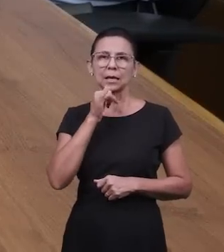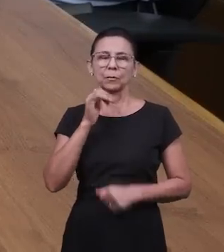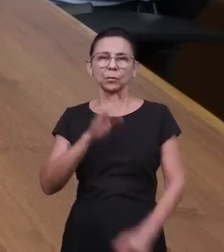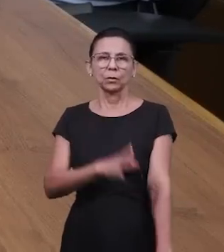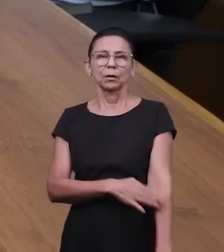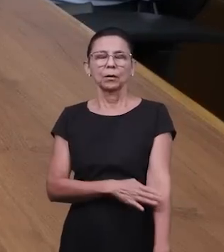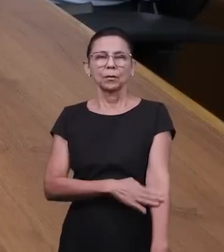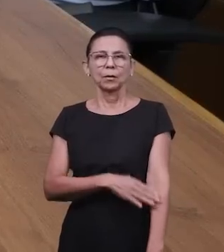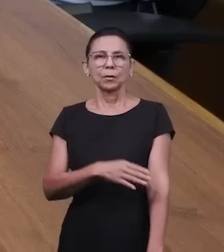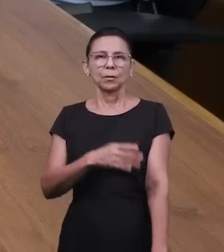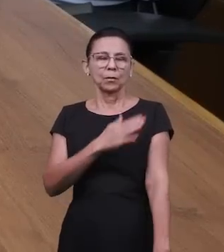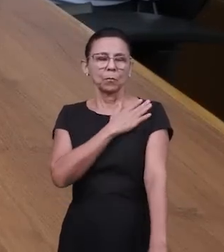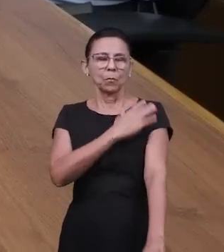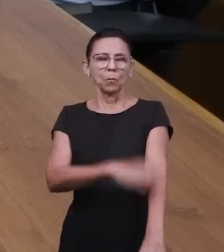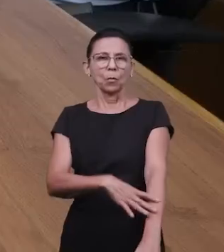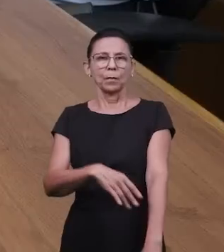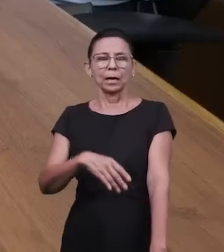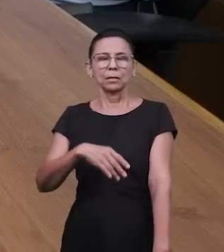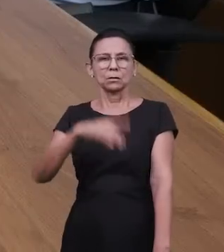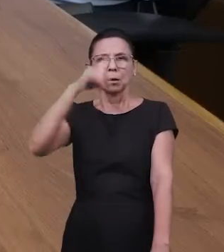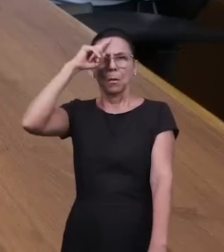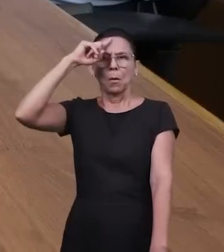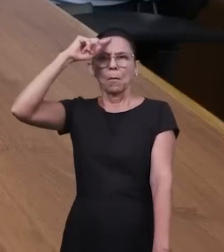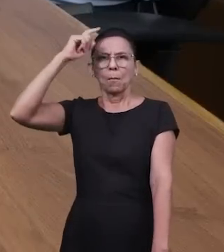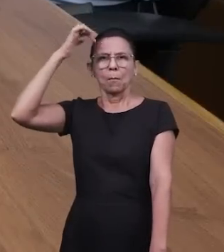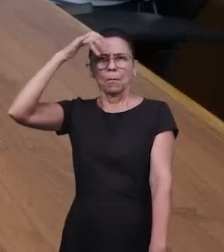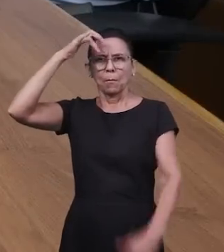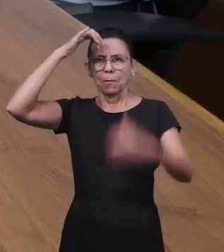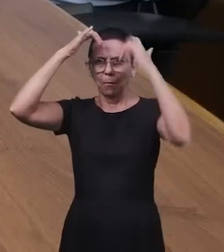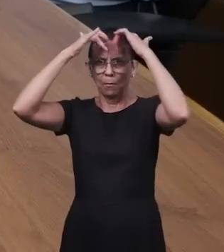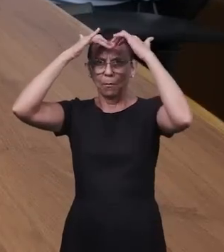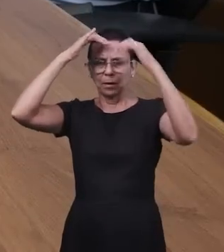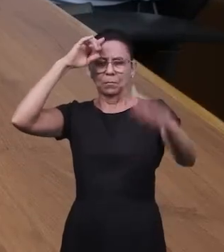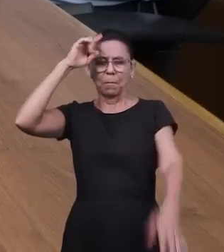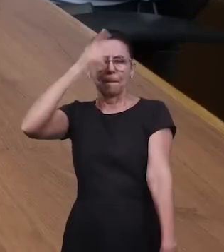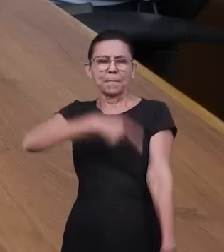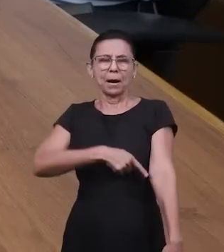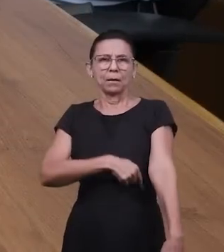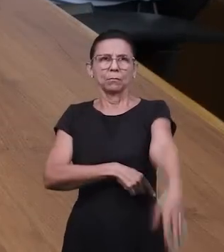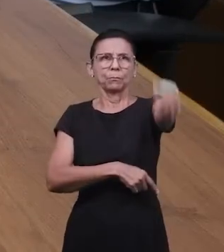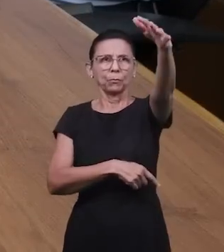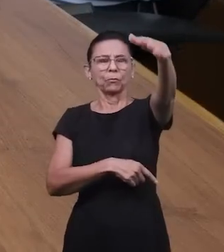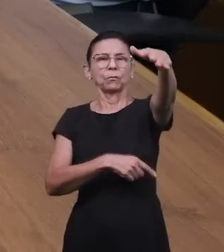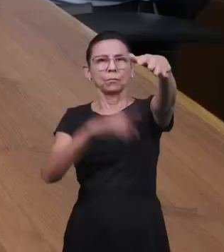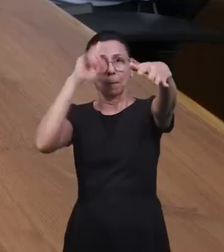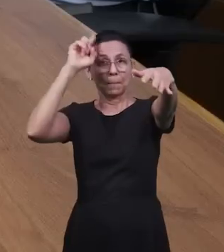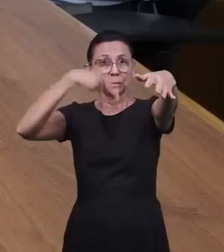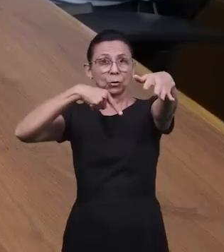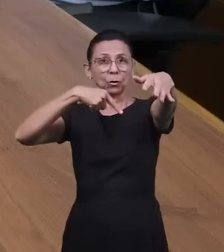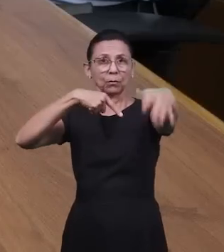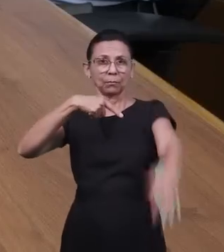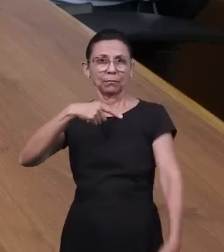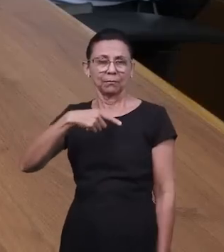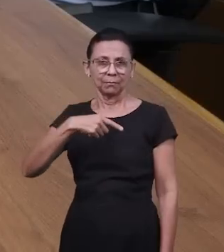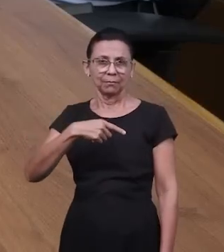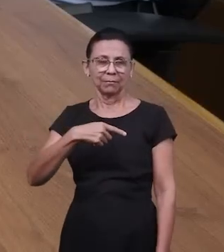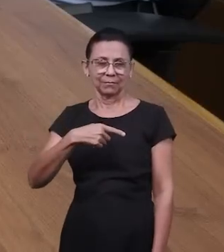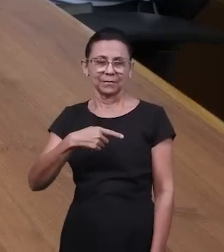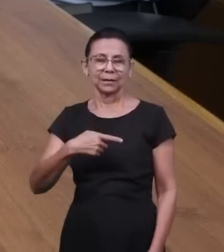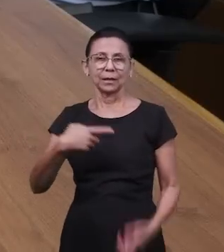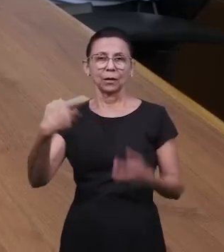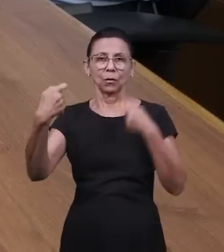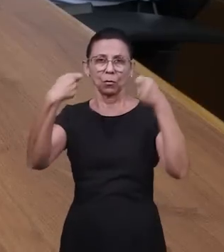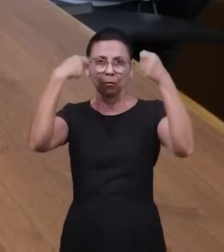veio da cabeça. A igreja é isso que você encontra na vida dos apóstolos, que perseveraram